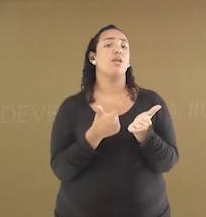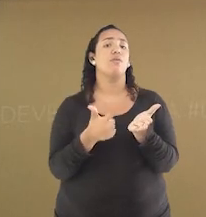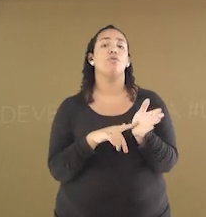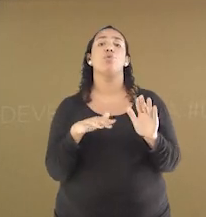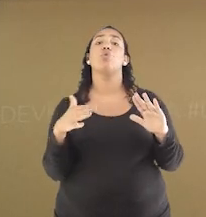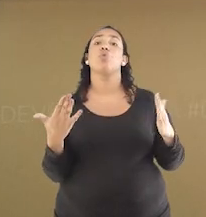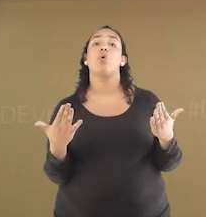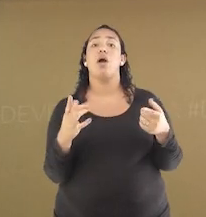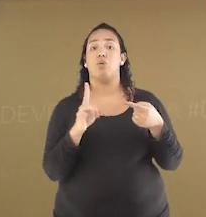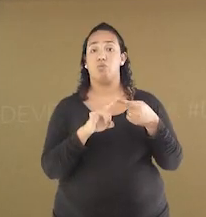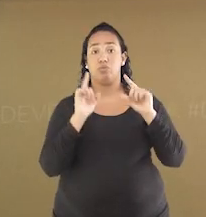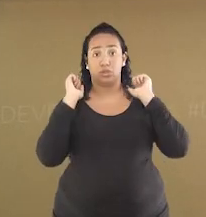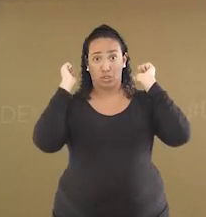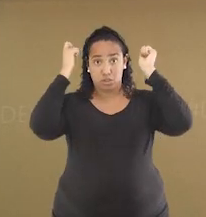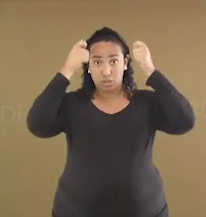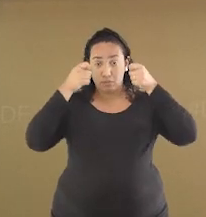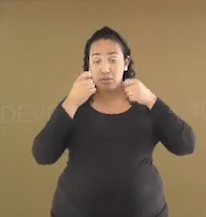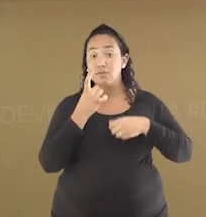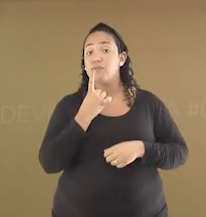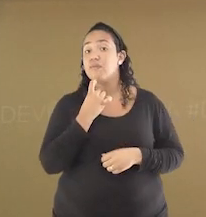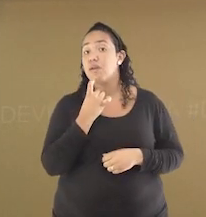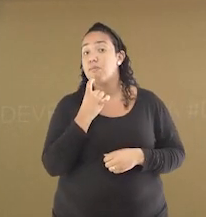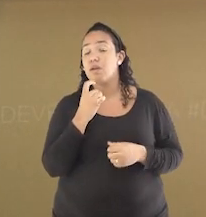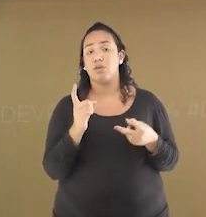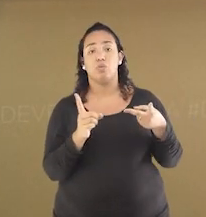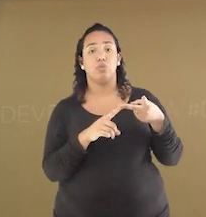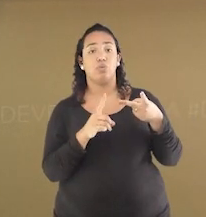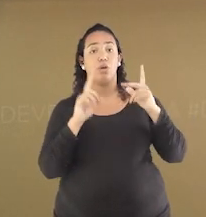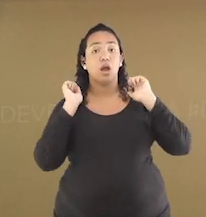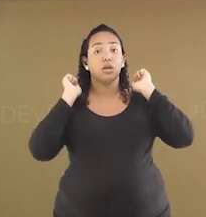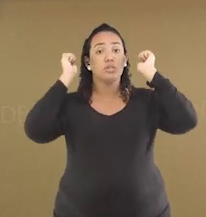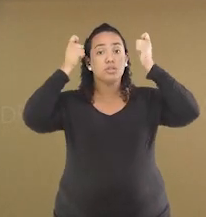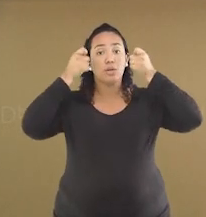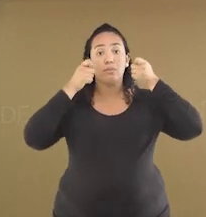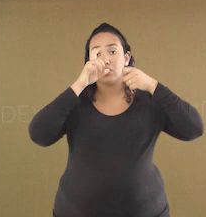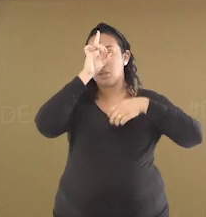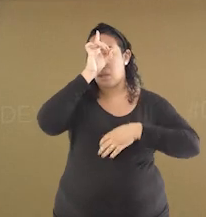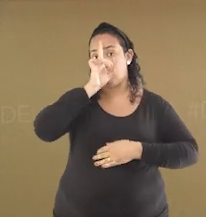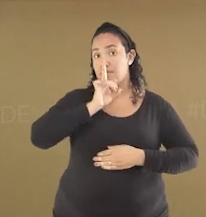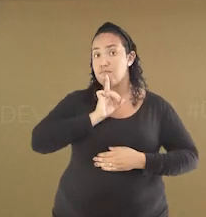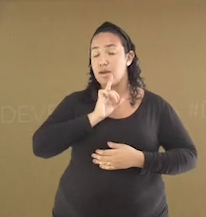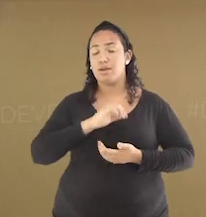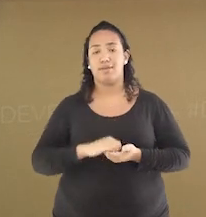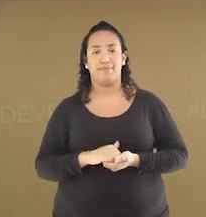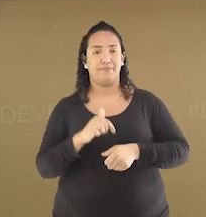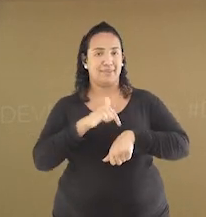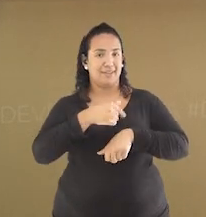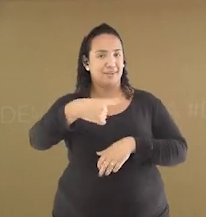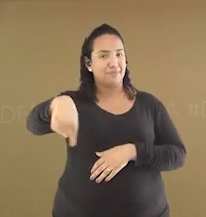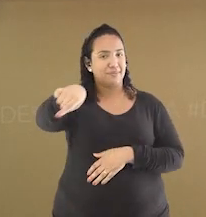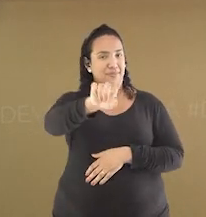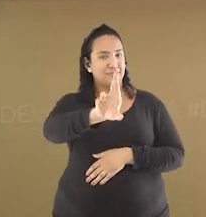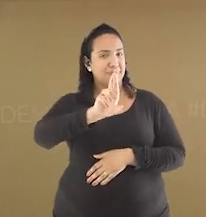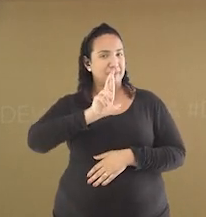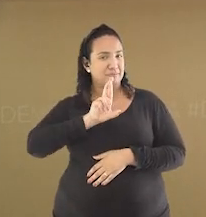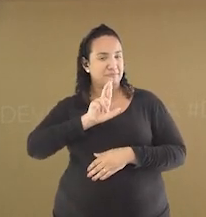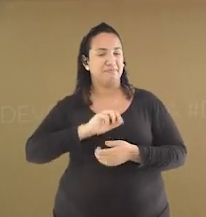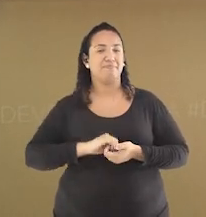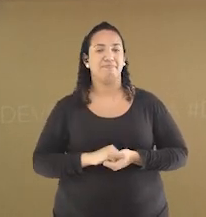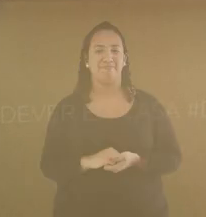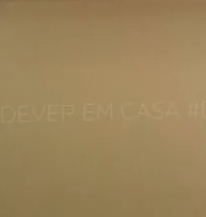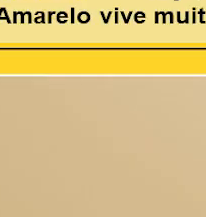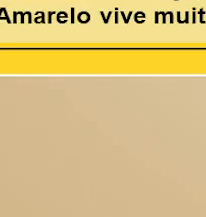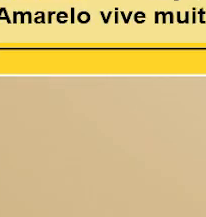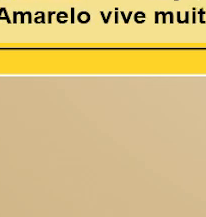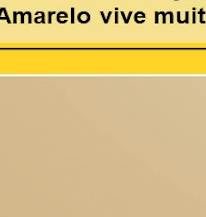livro? Letra A, Chapeuzinho Vermelho. Letra B, Chapeuzinho Amarelo. Mais um tempo para você